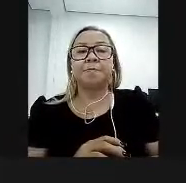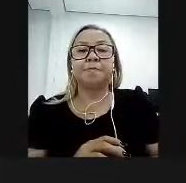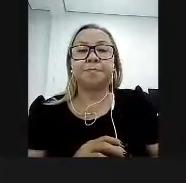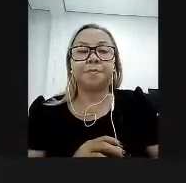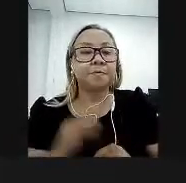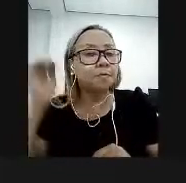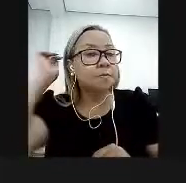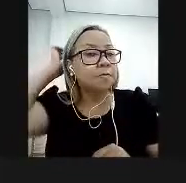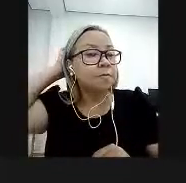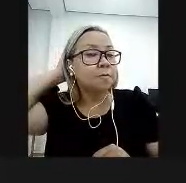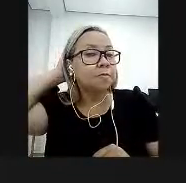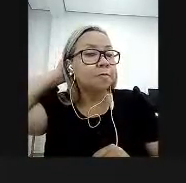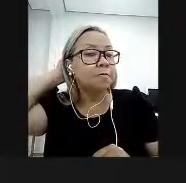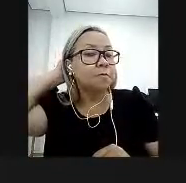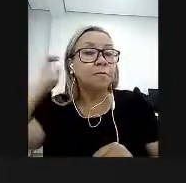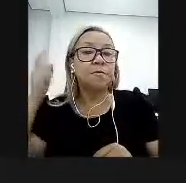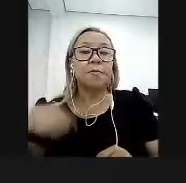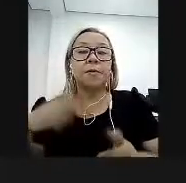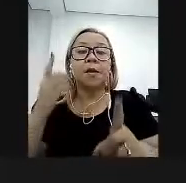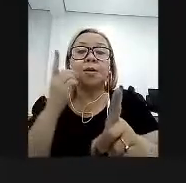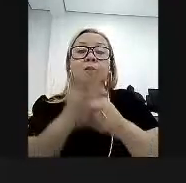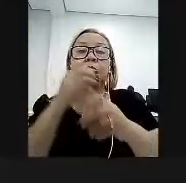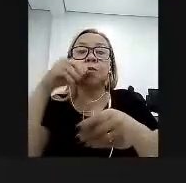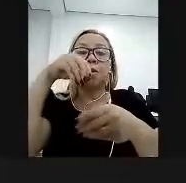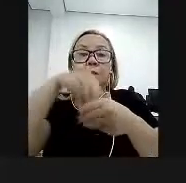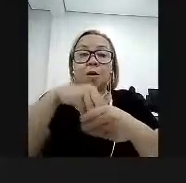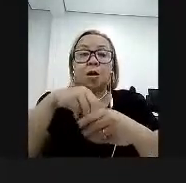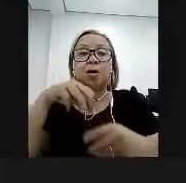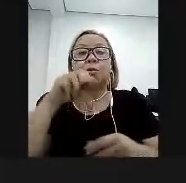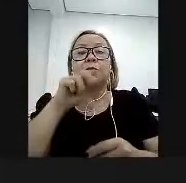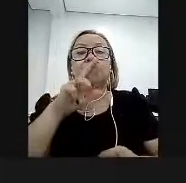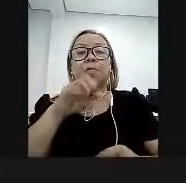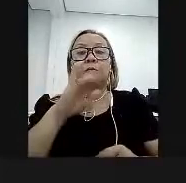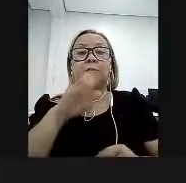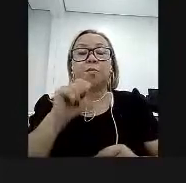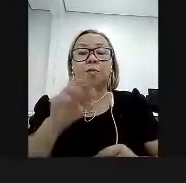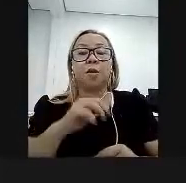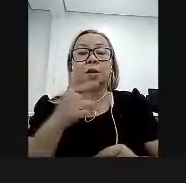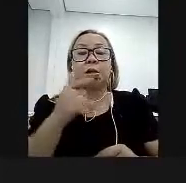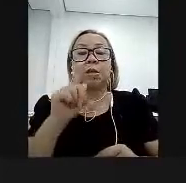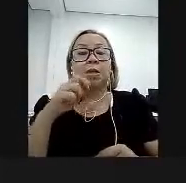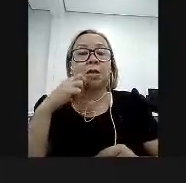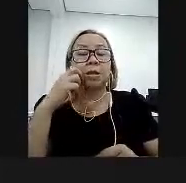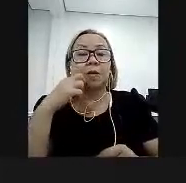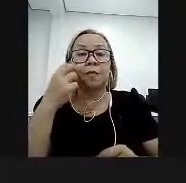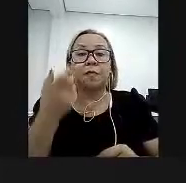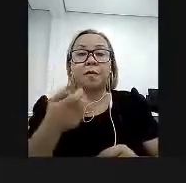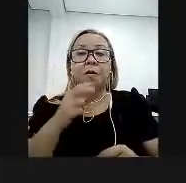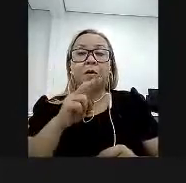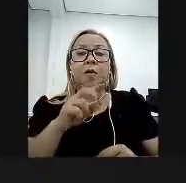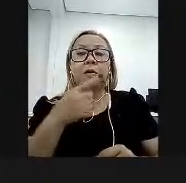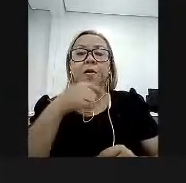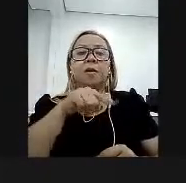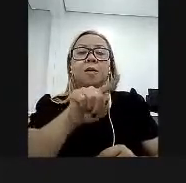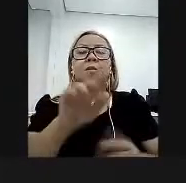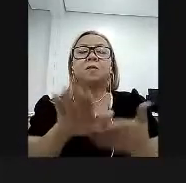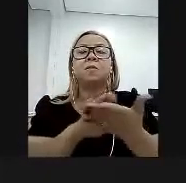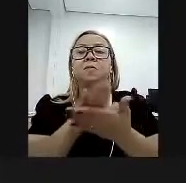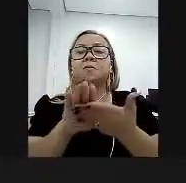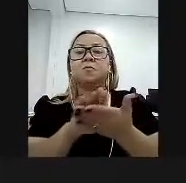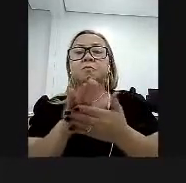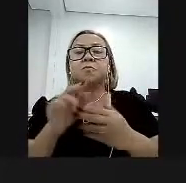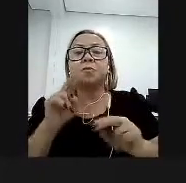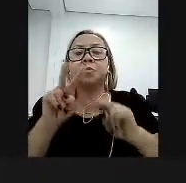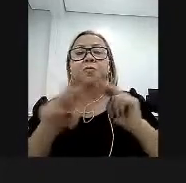A gente descobriu que dentro do Maria Sem Vergonha tinha o Ia Sem Ver. E o Ia Sem Ver é alguma coisa que interessa muito